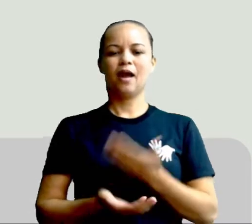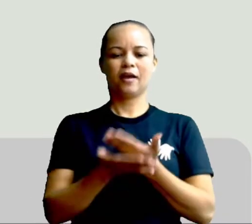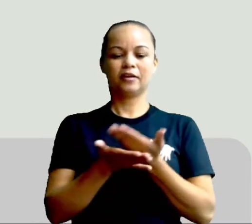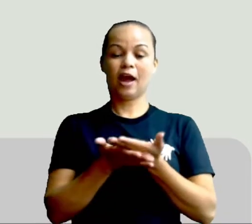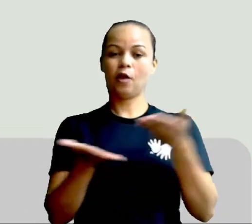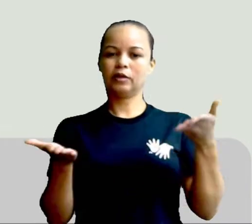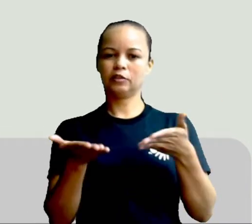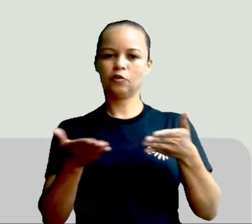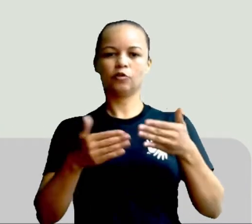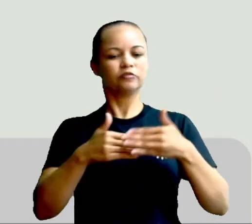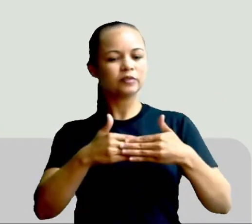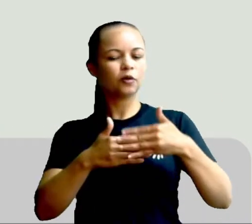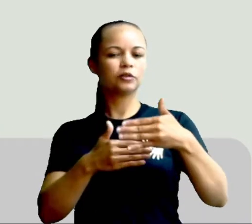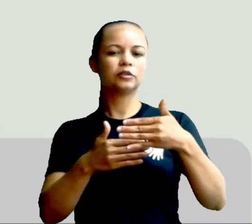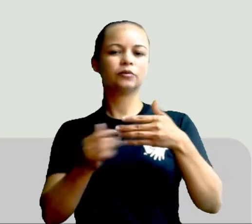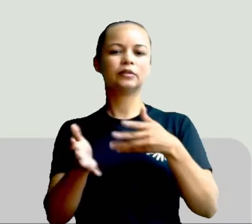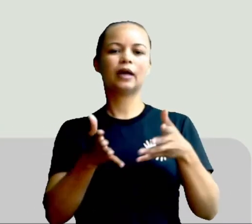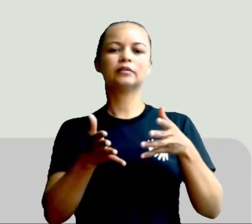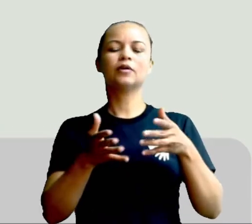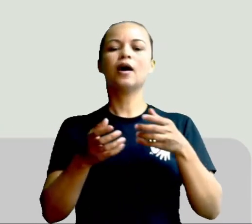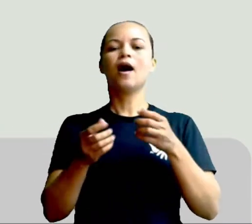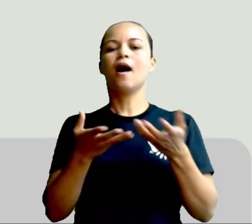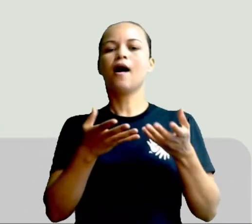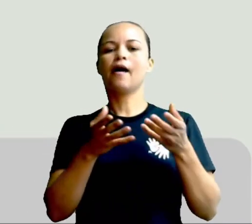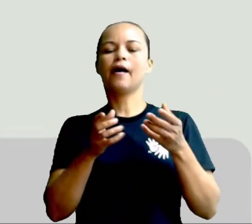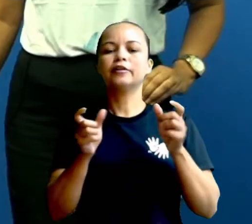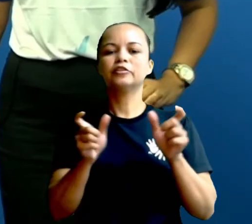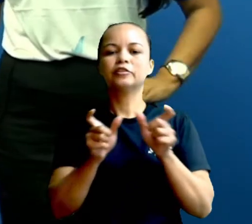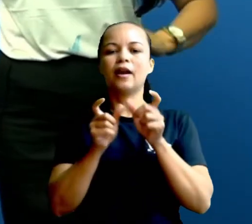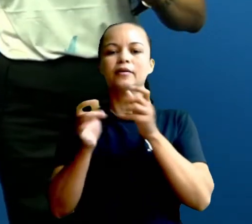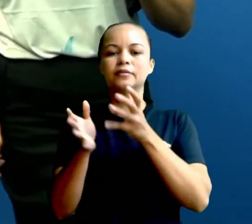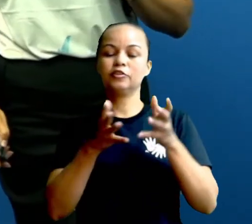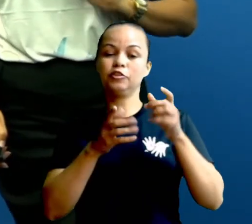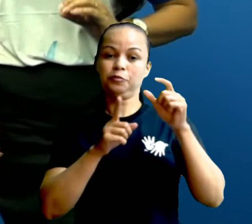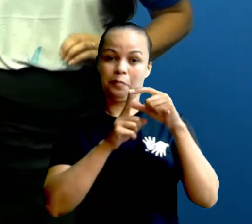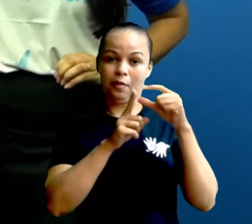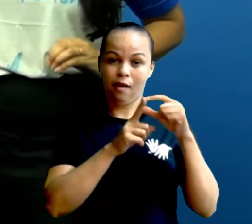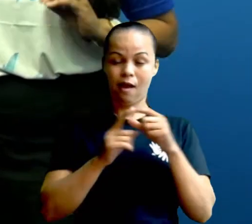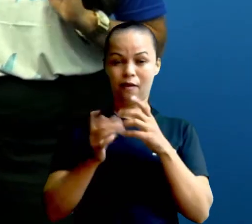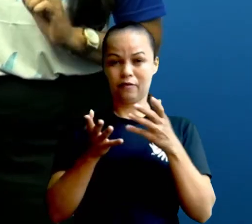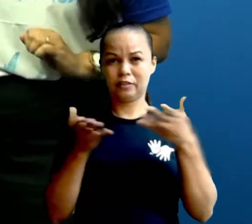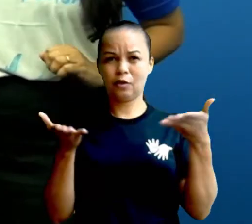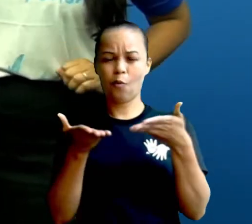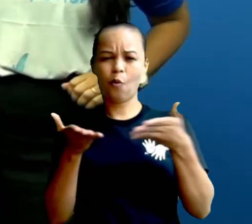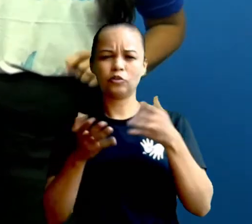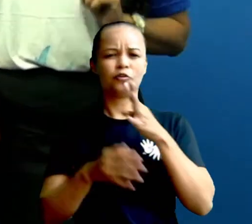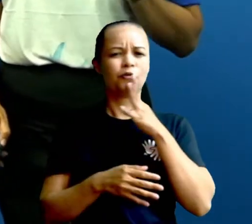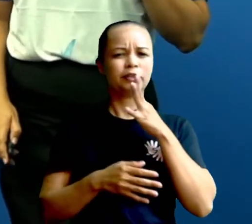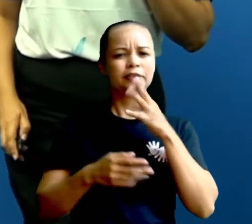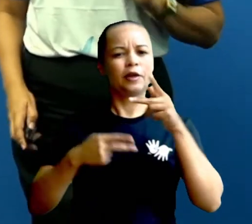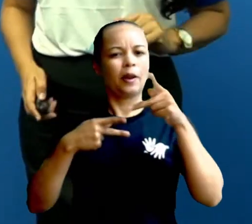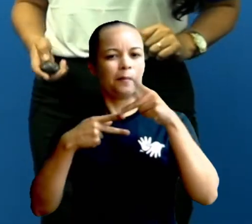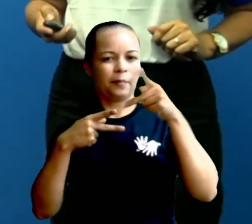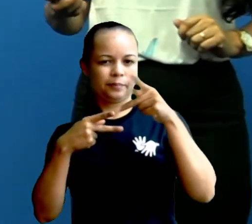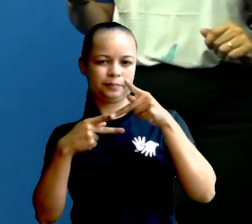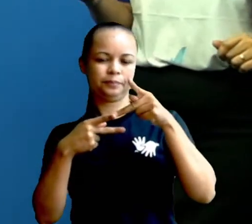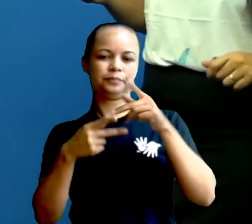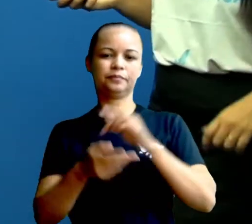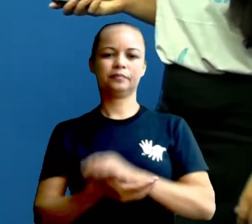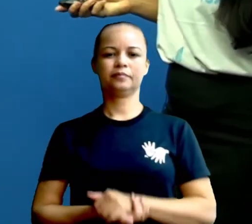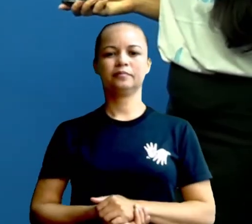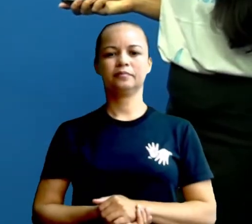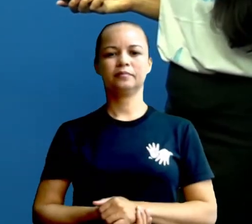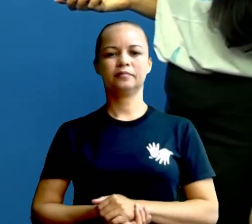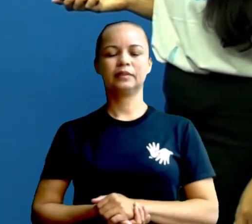Na nossa aula de hoje, vamos dar continuidade às classes de palavras. Vamos conhecer um pouco mais hoje das